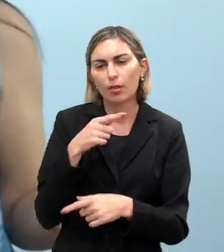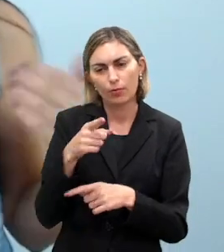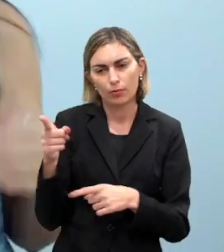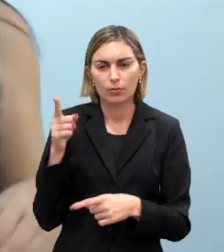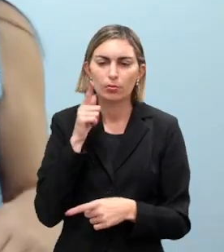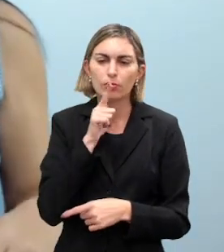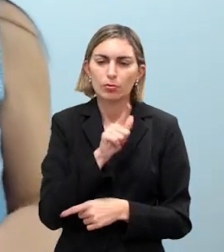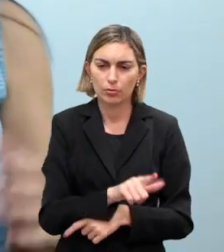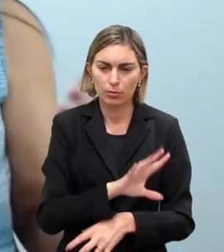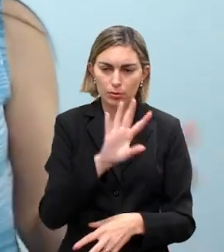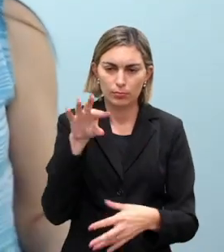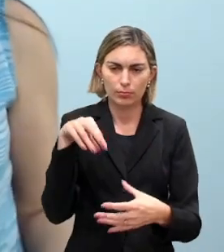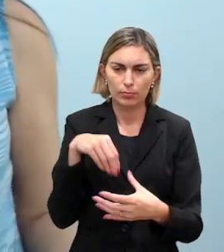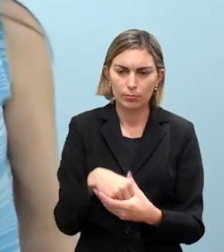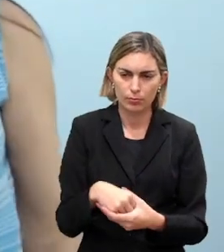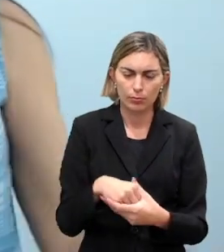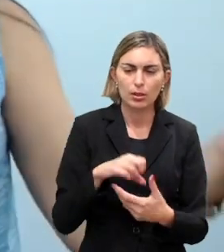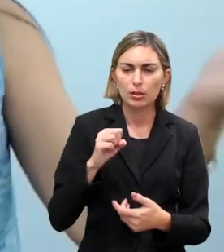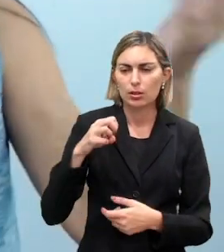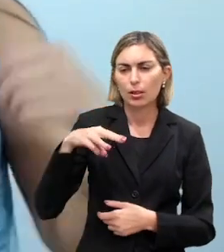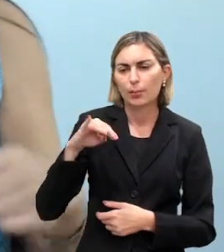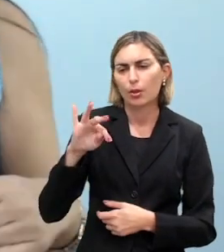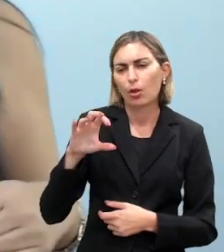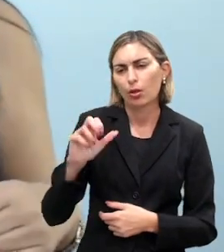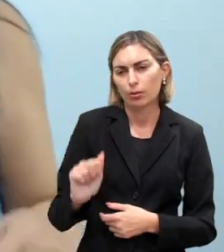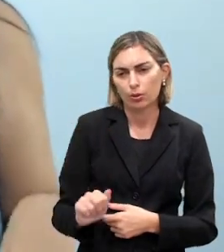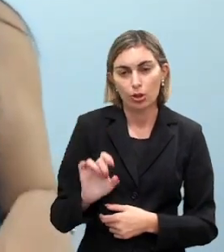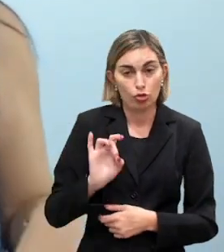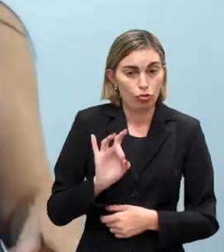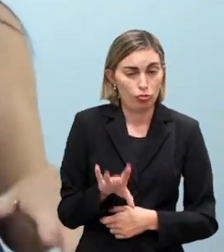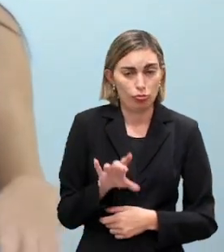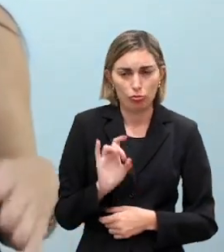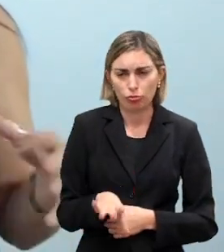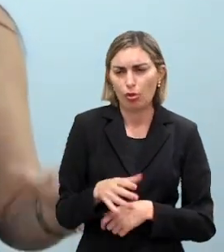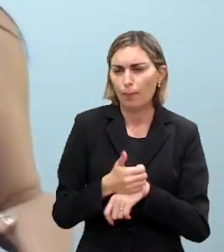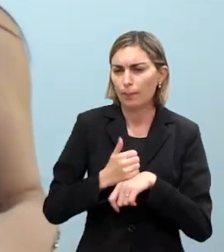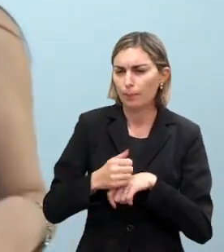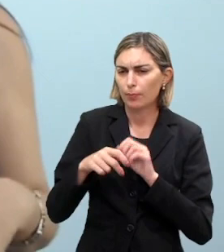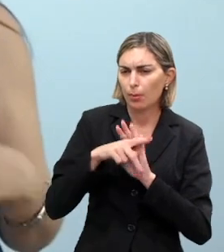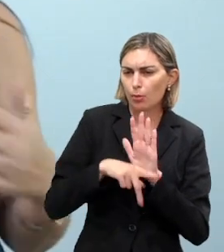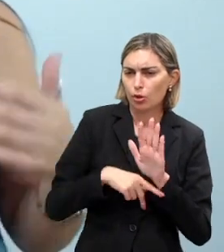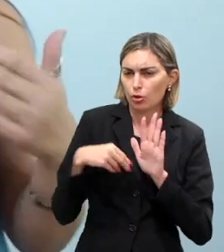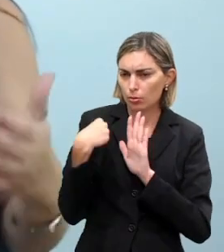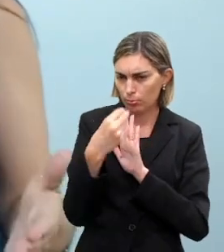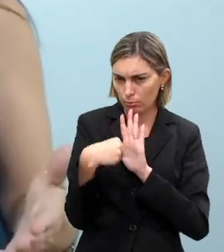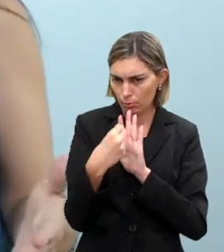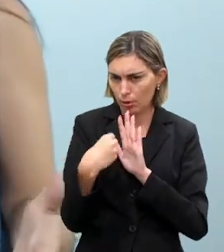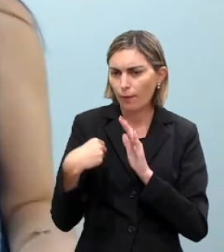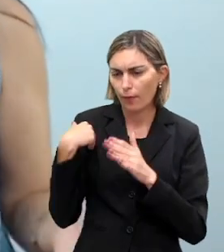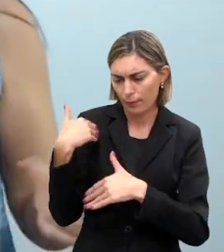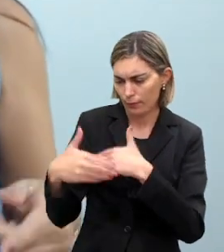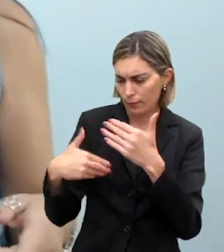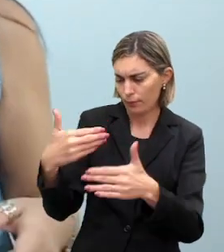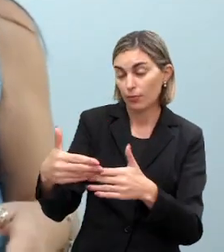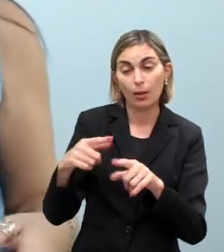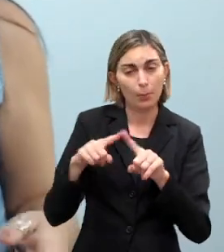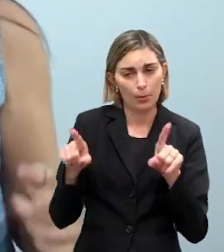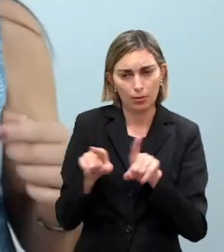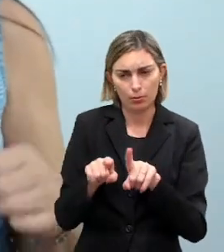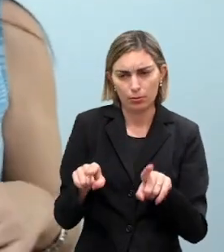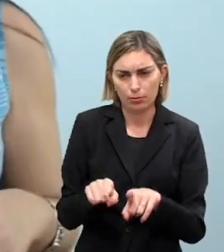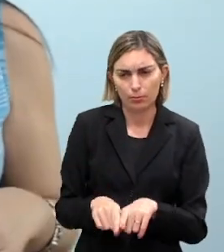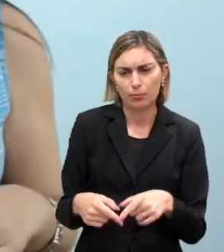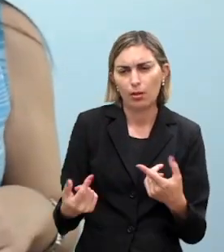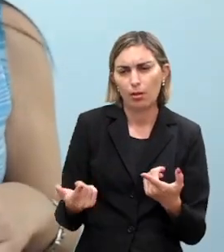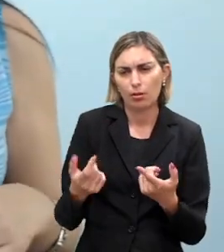consigam incorporar a semiótica não só aos projetos de design que virão por aí, mas fiquem atentos, porque